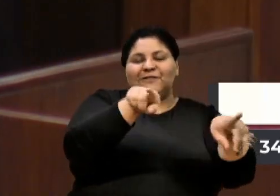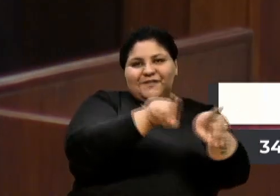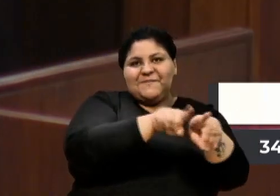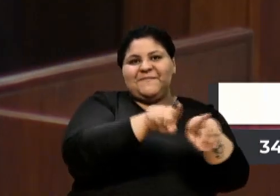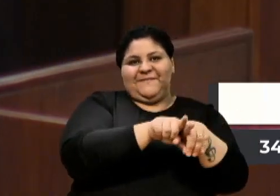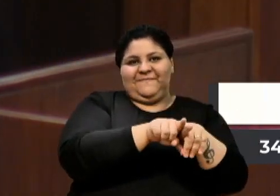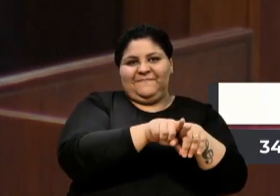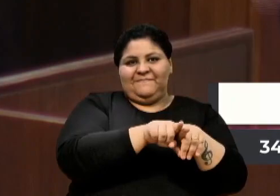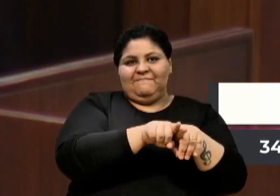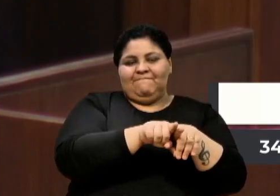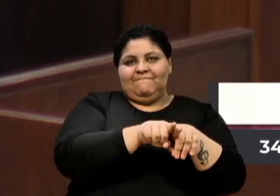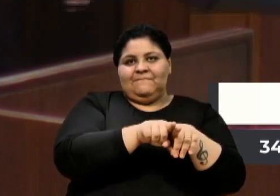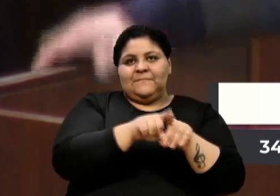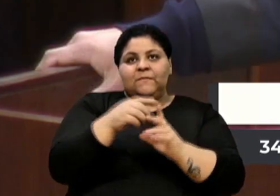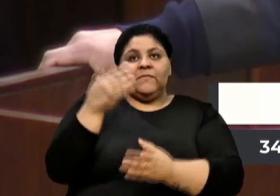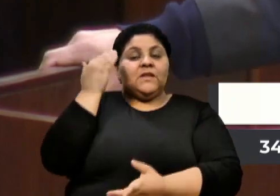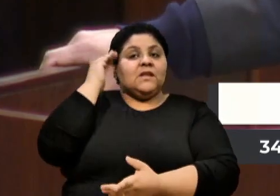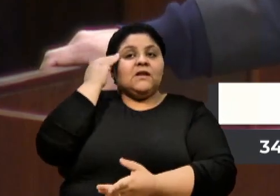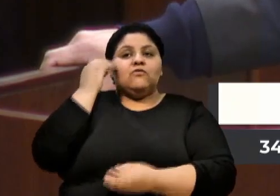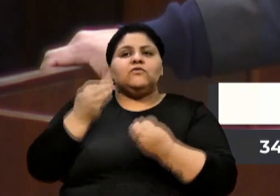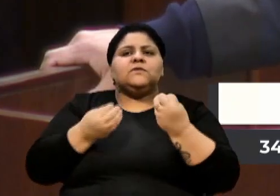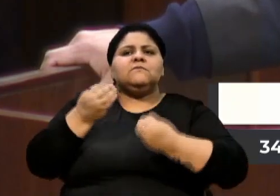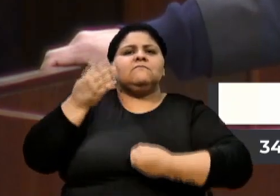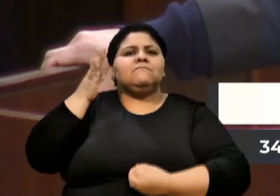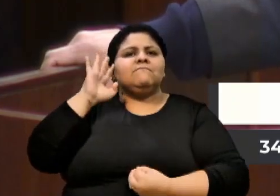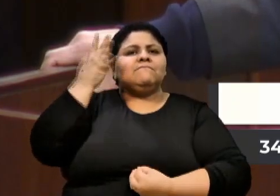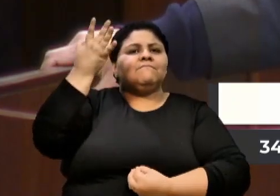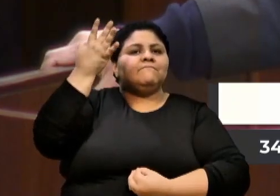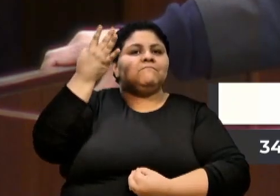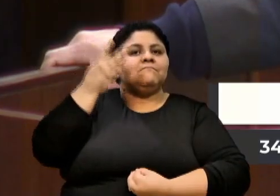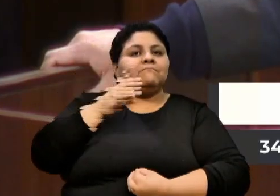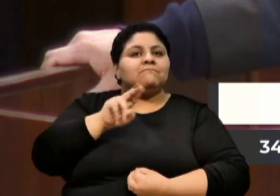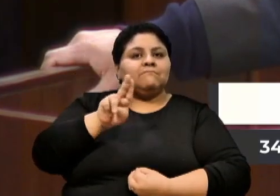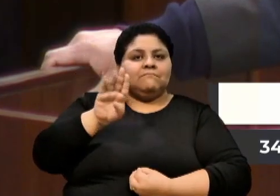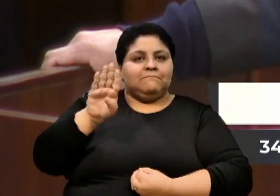Não sei o que tem naquela UBS, de fato.